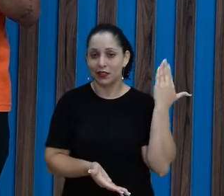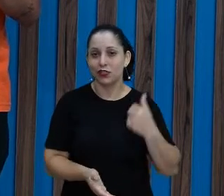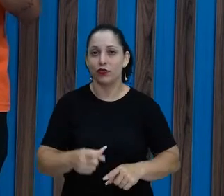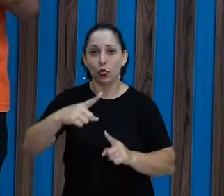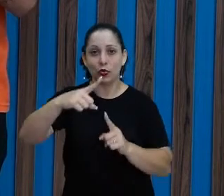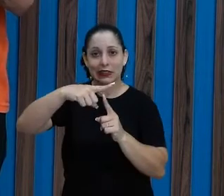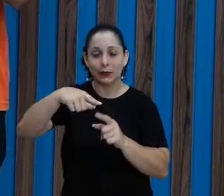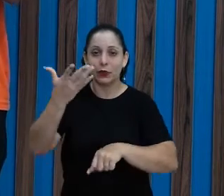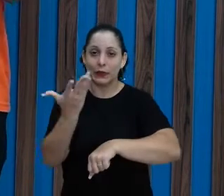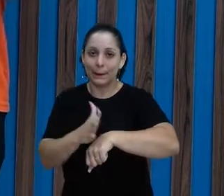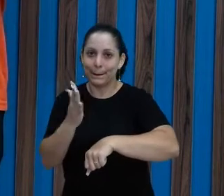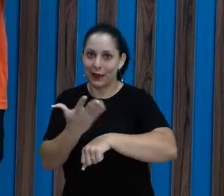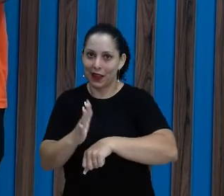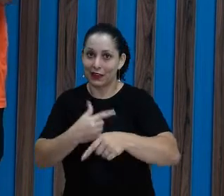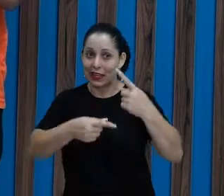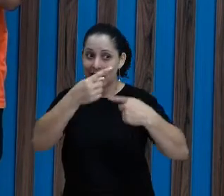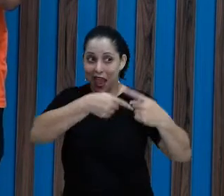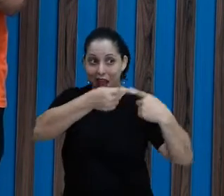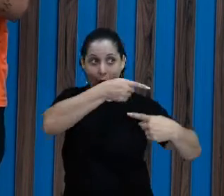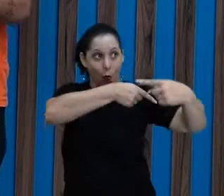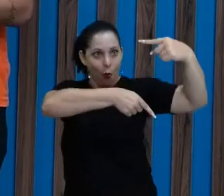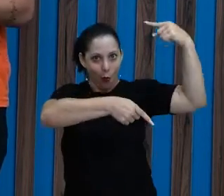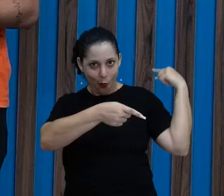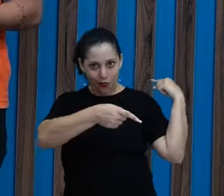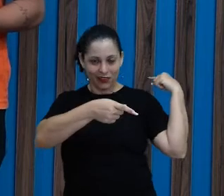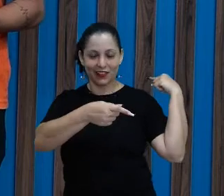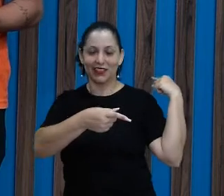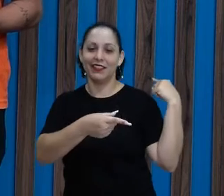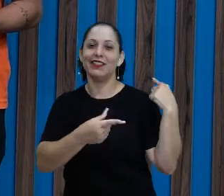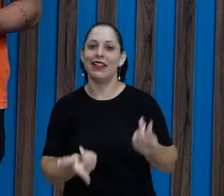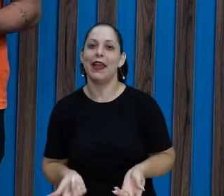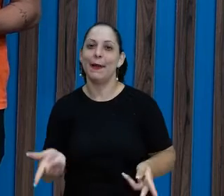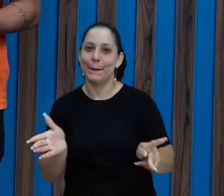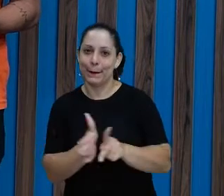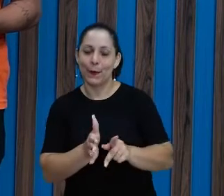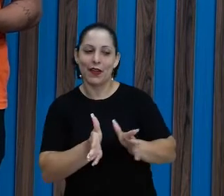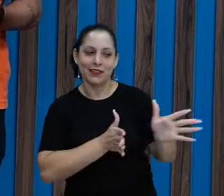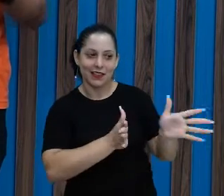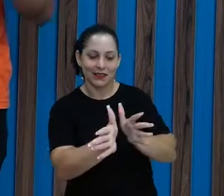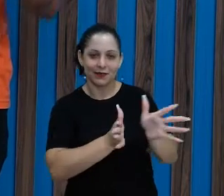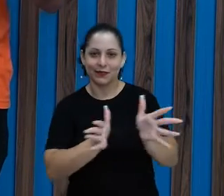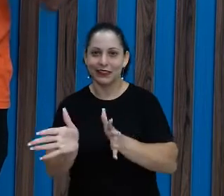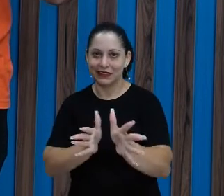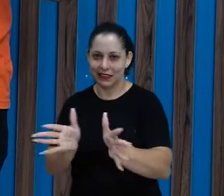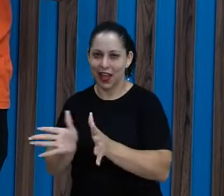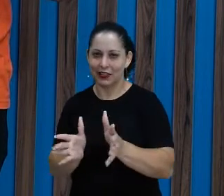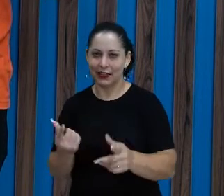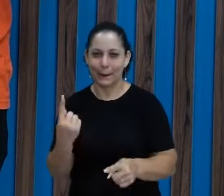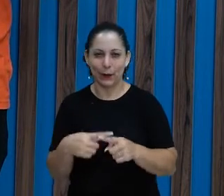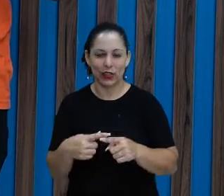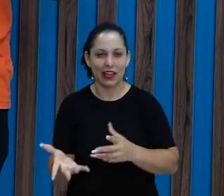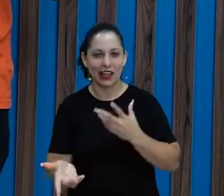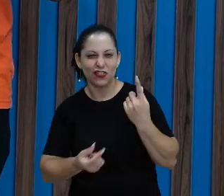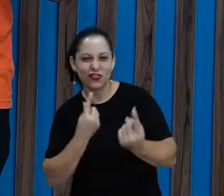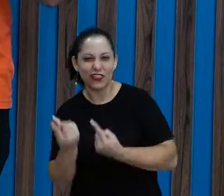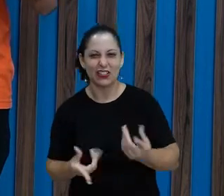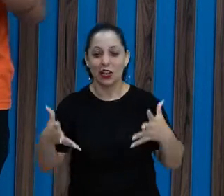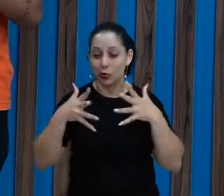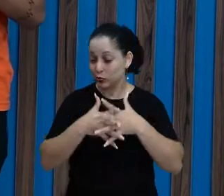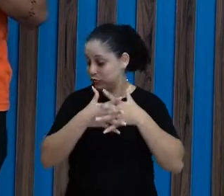prática esportiva. E a outra aula que foi sobre a acessibilidade. O professor de vocês meio